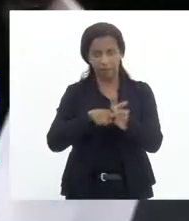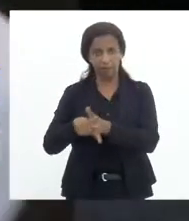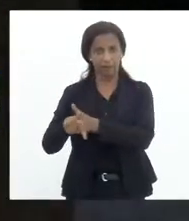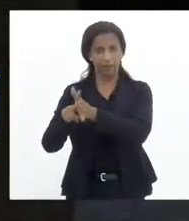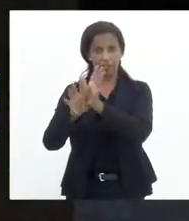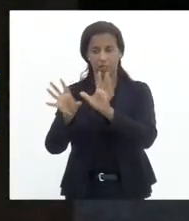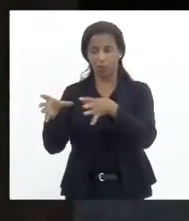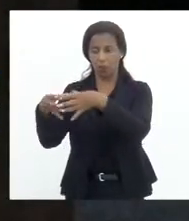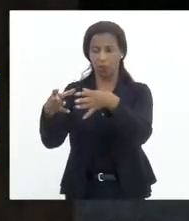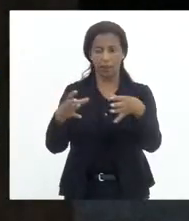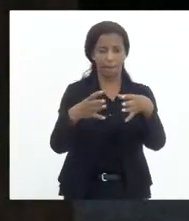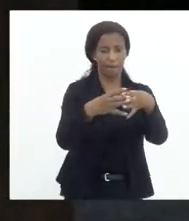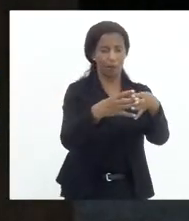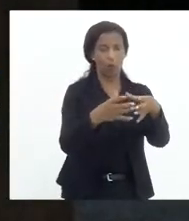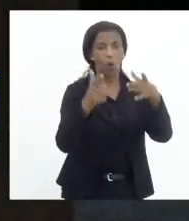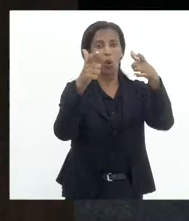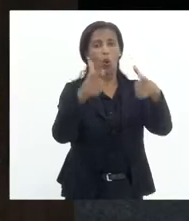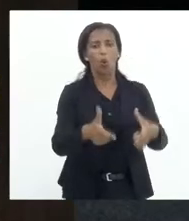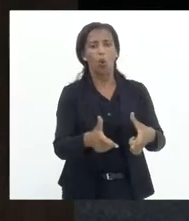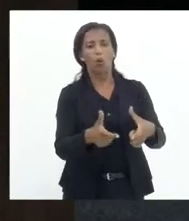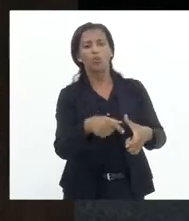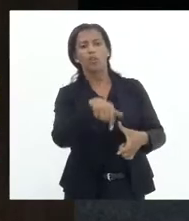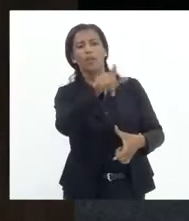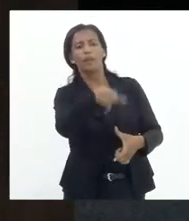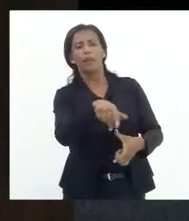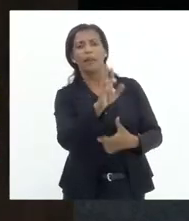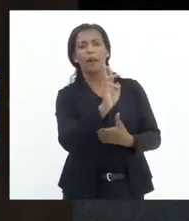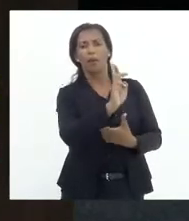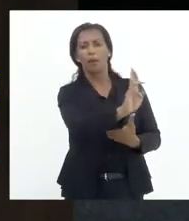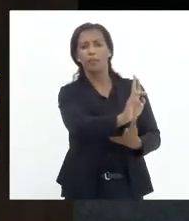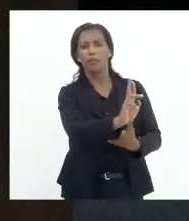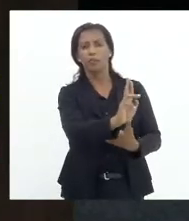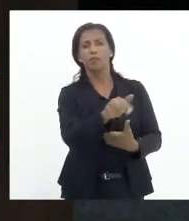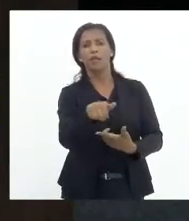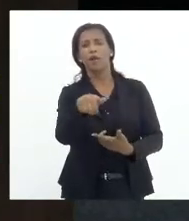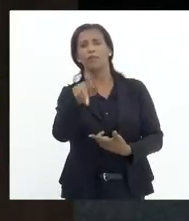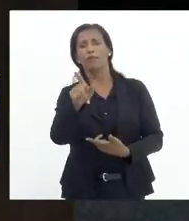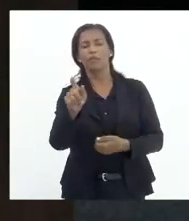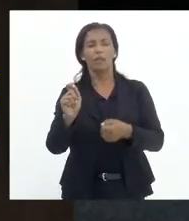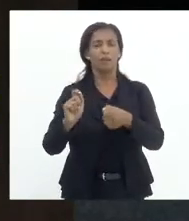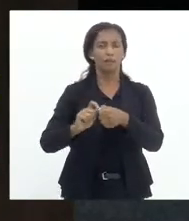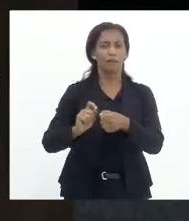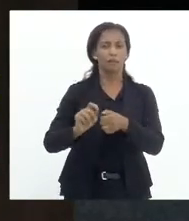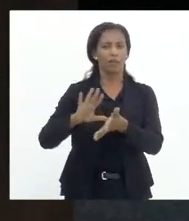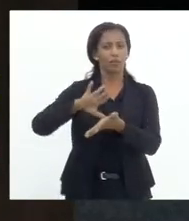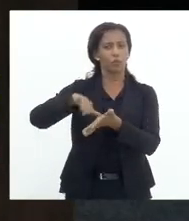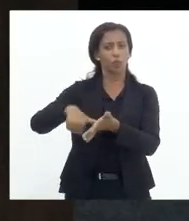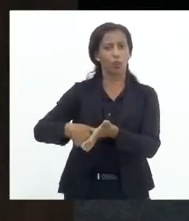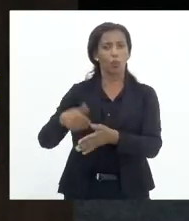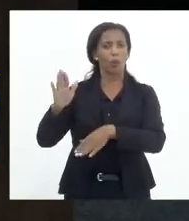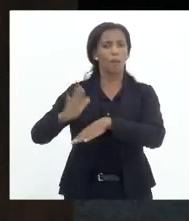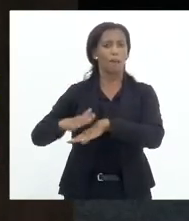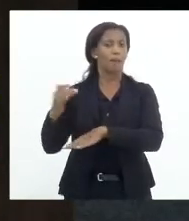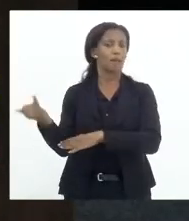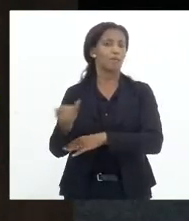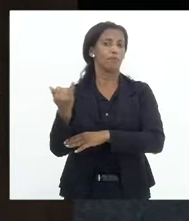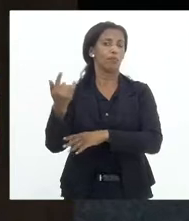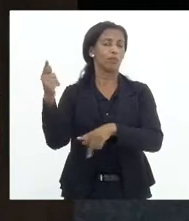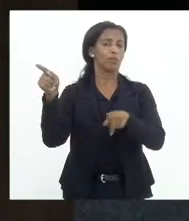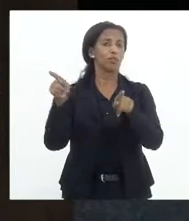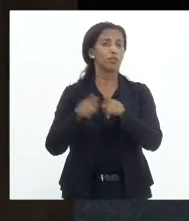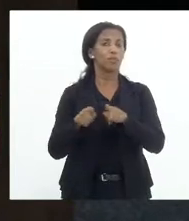tem que seja permitido identificar o modus operanti a autoria e mais importante o tão